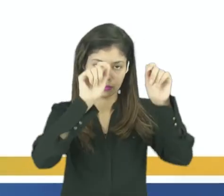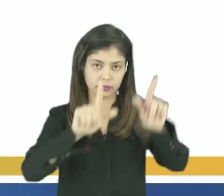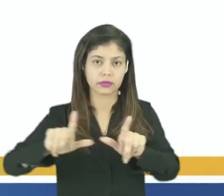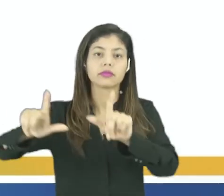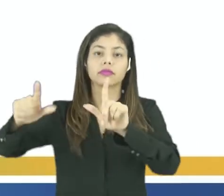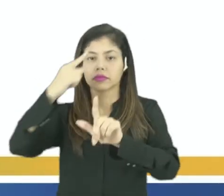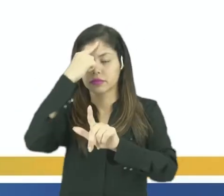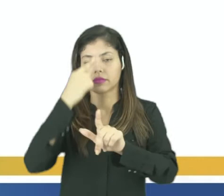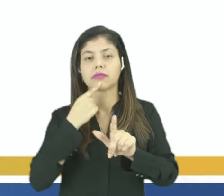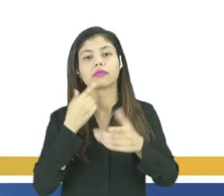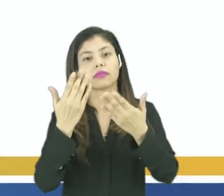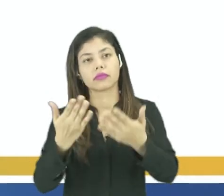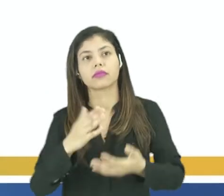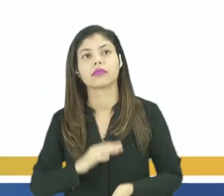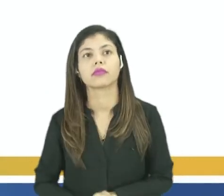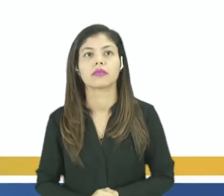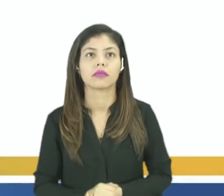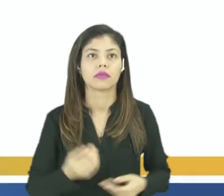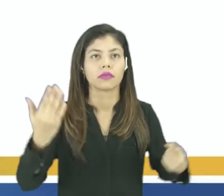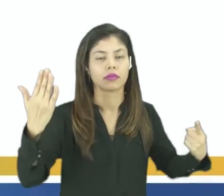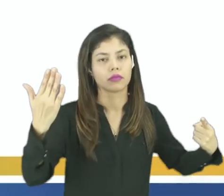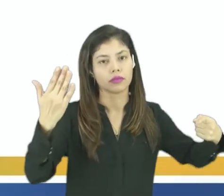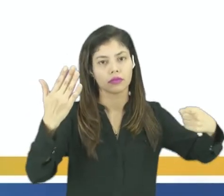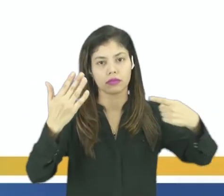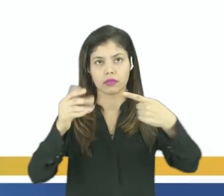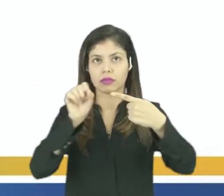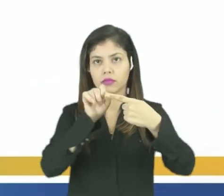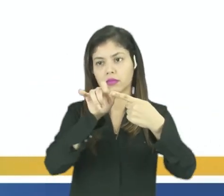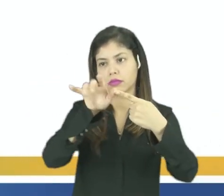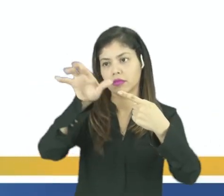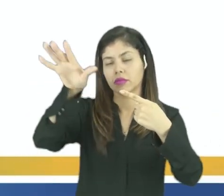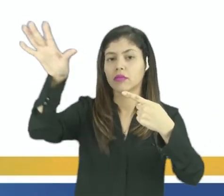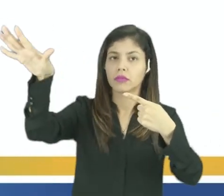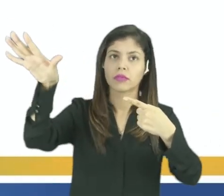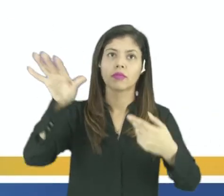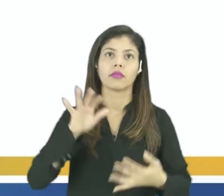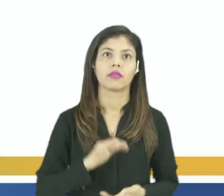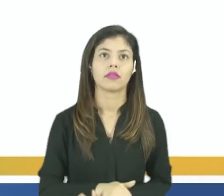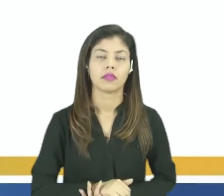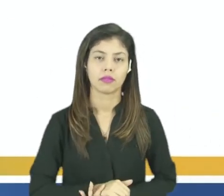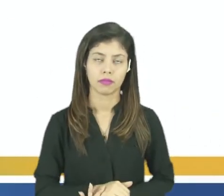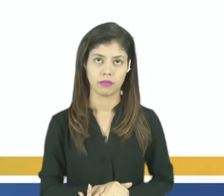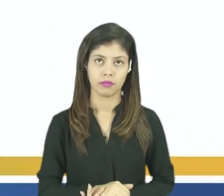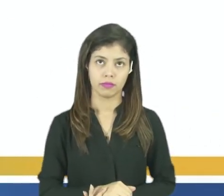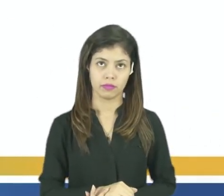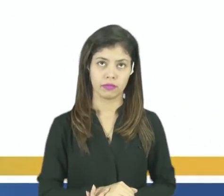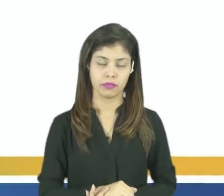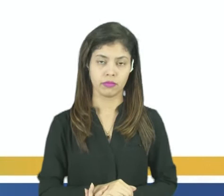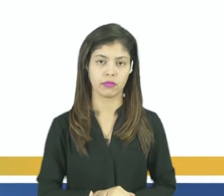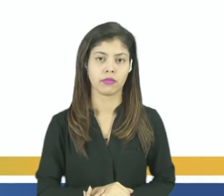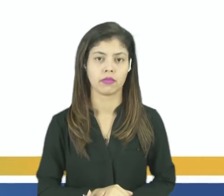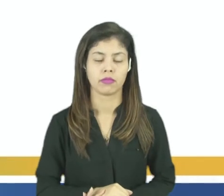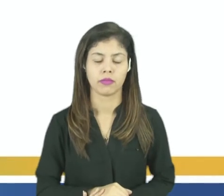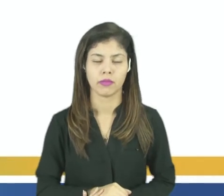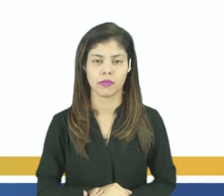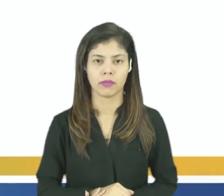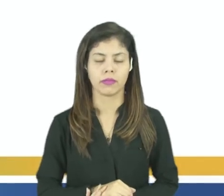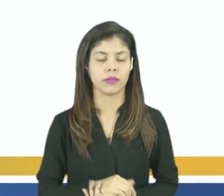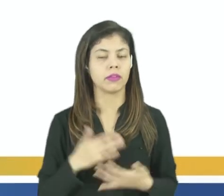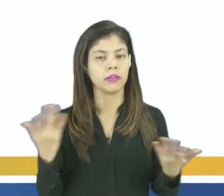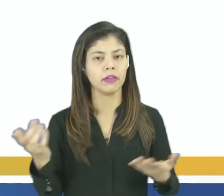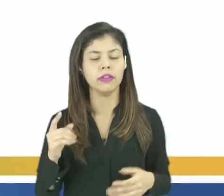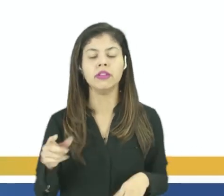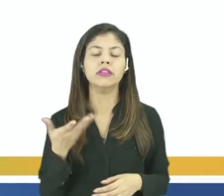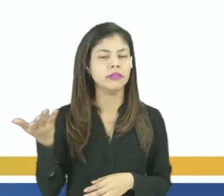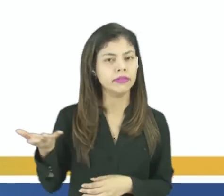aí, vai já... Como assim entortou para a esquerda, né? O certo é falar que se aproxima da normal. Coloquei aqui entortou para a esquerda ou entortou para a direita, só para